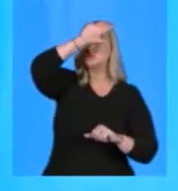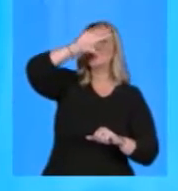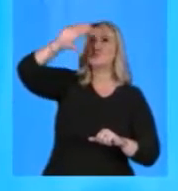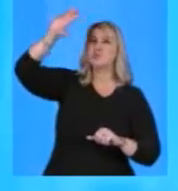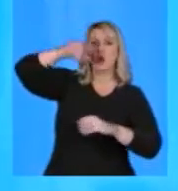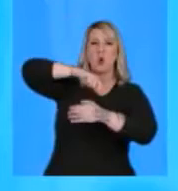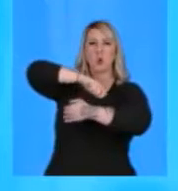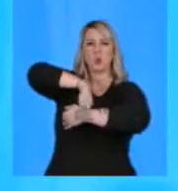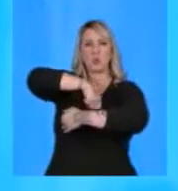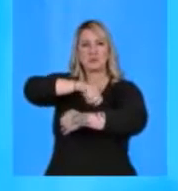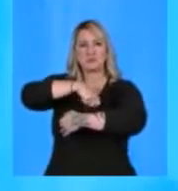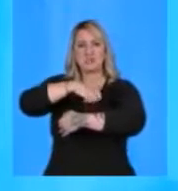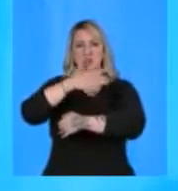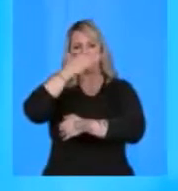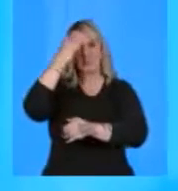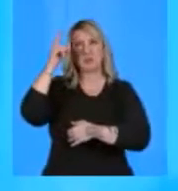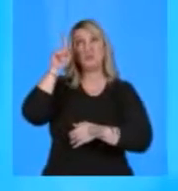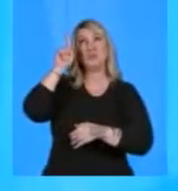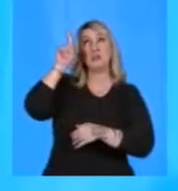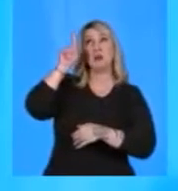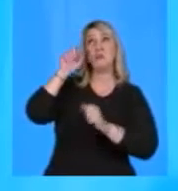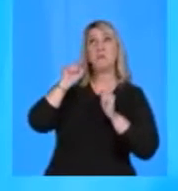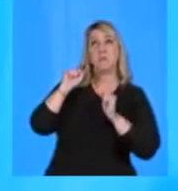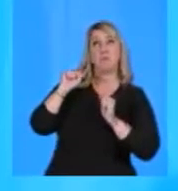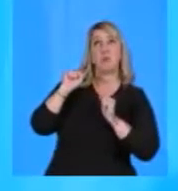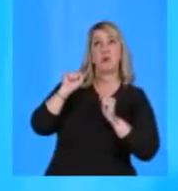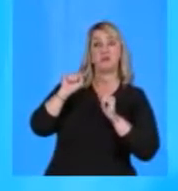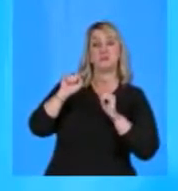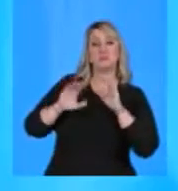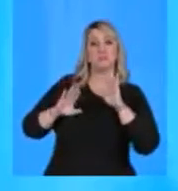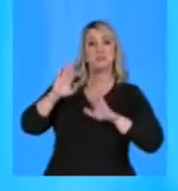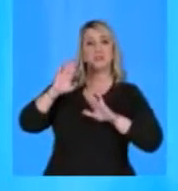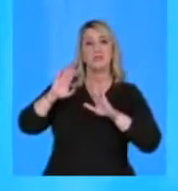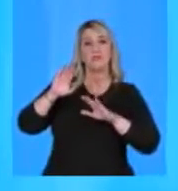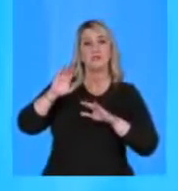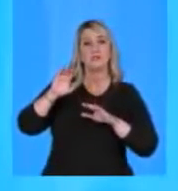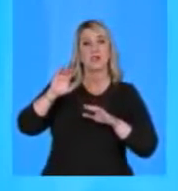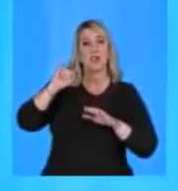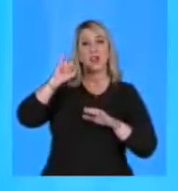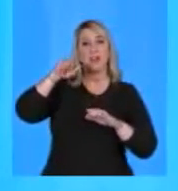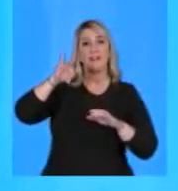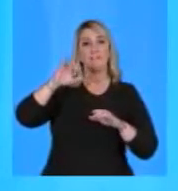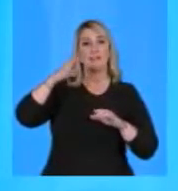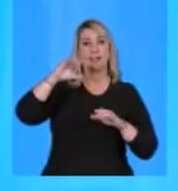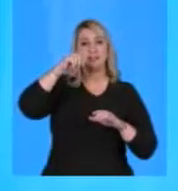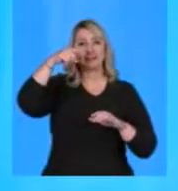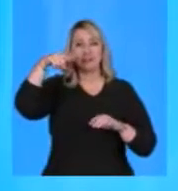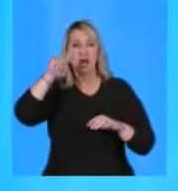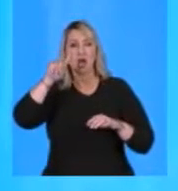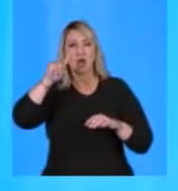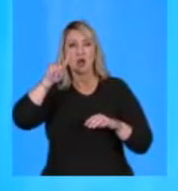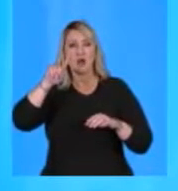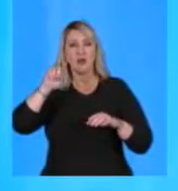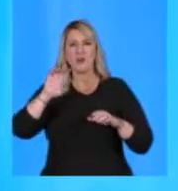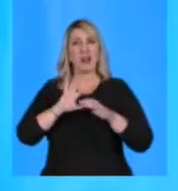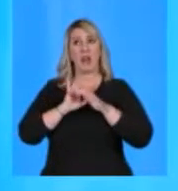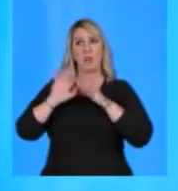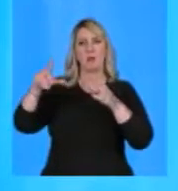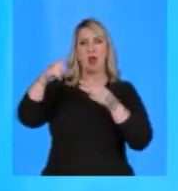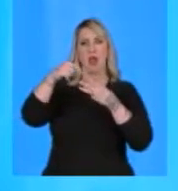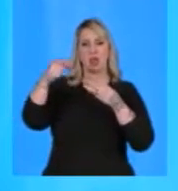então as pessoas diz assim olha ele pode ter um foco de infecção vamos fazer a dispensa de licitação